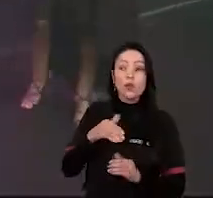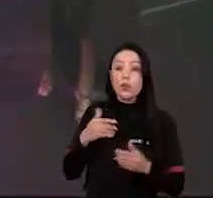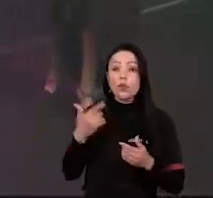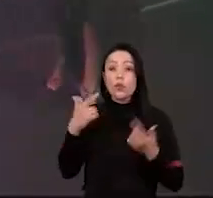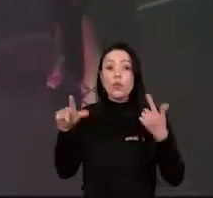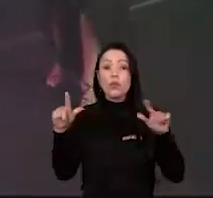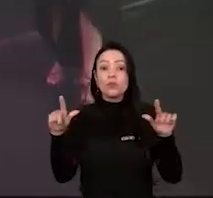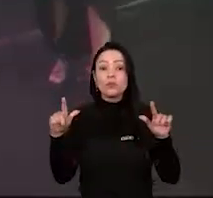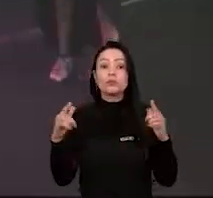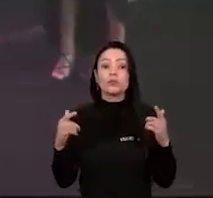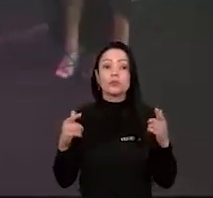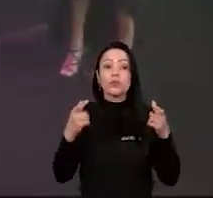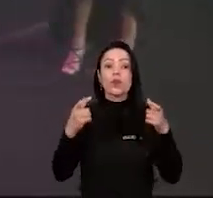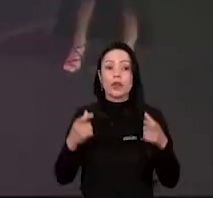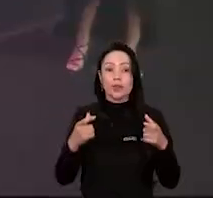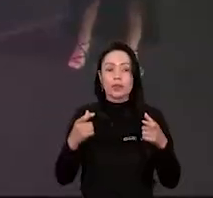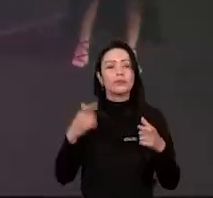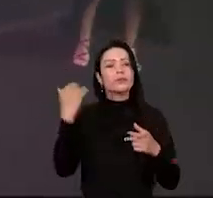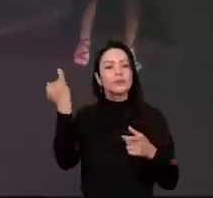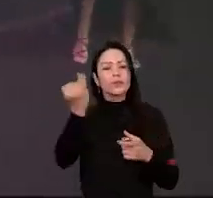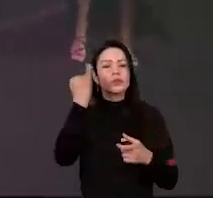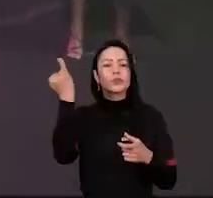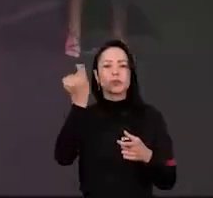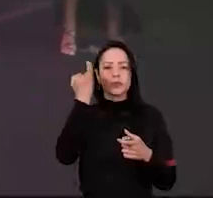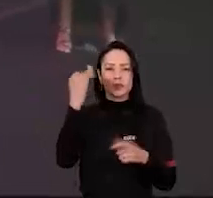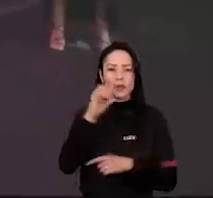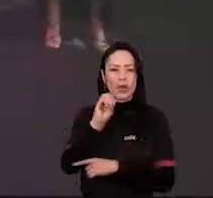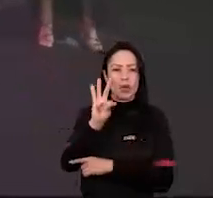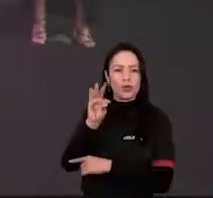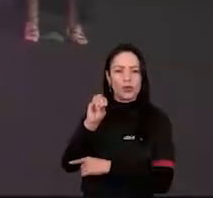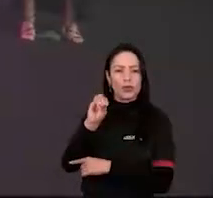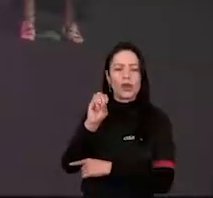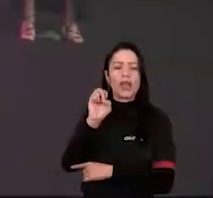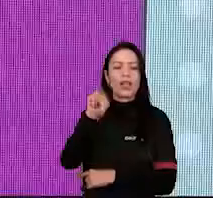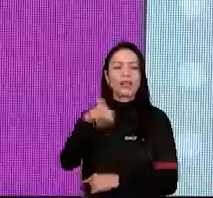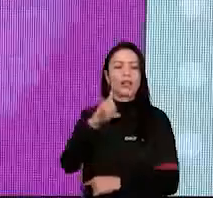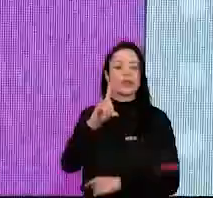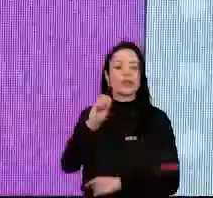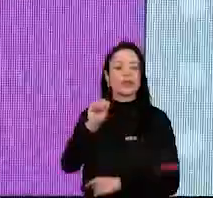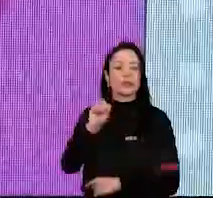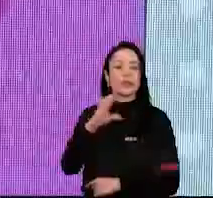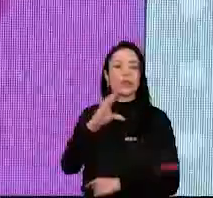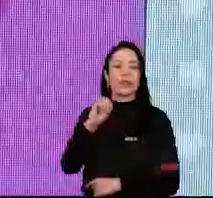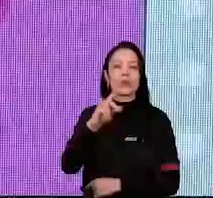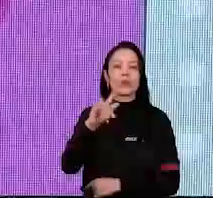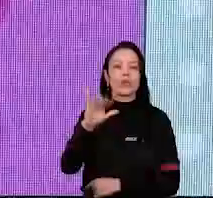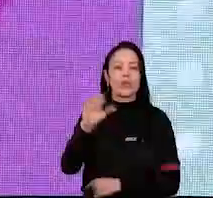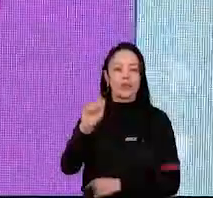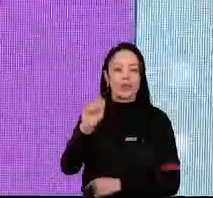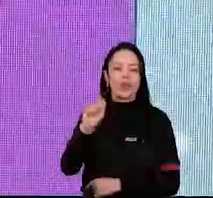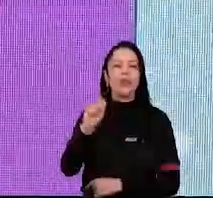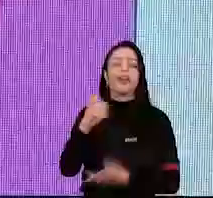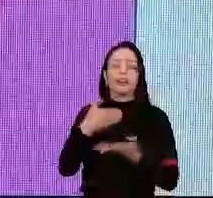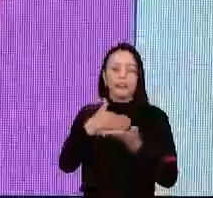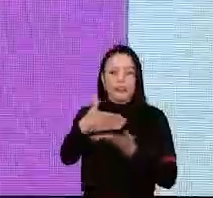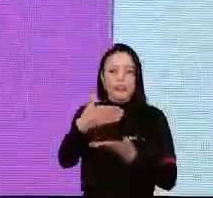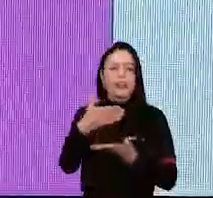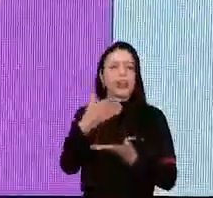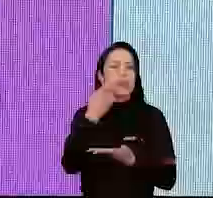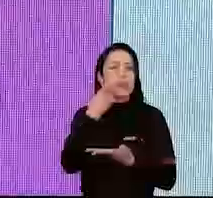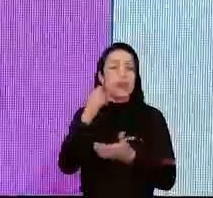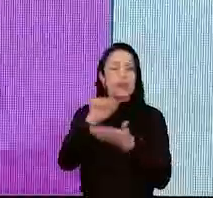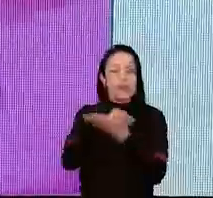orelha média? Então, é muito importante a autoendoscopia como início, para a gente ter uma visualização, uma